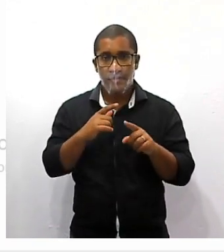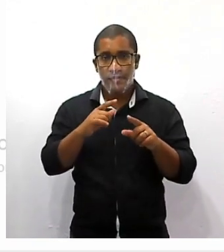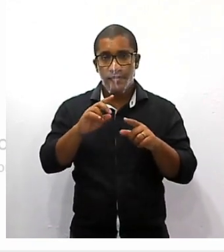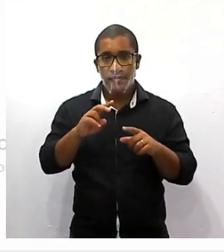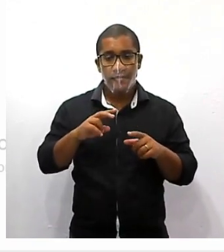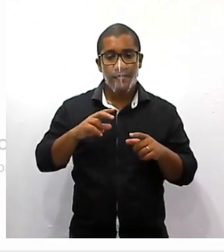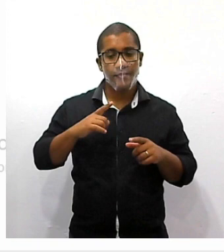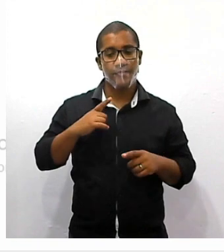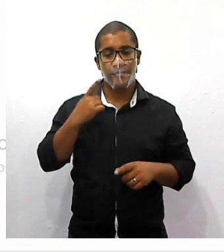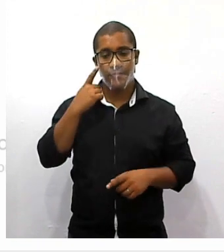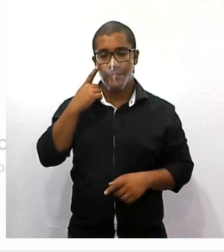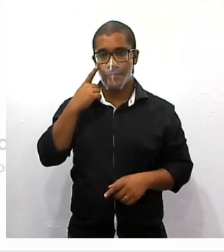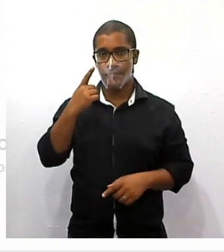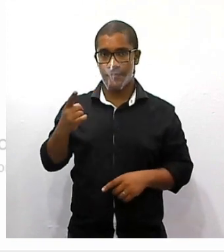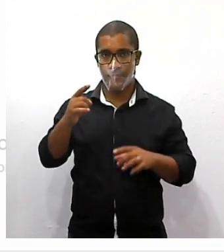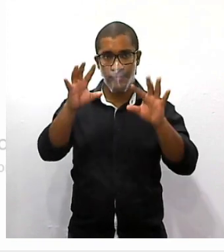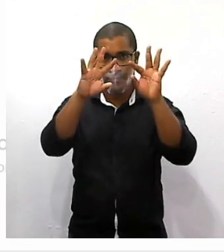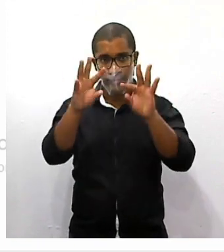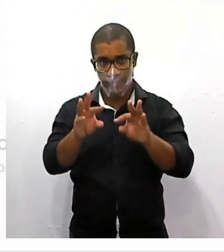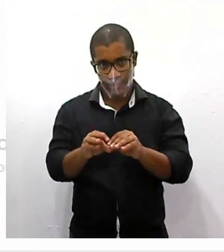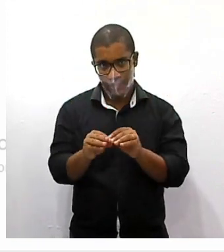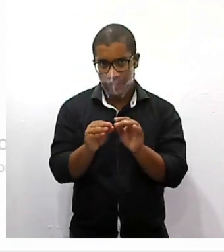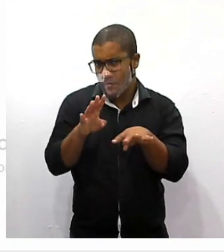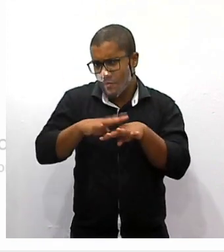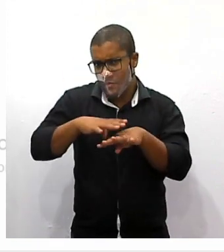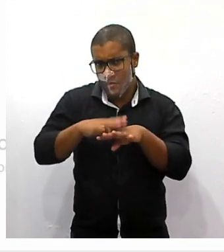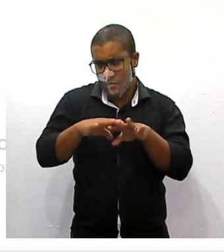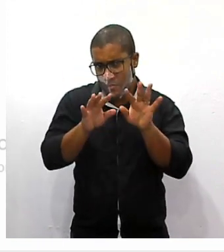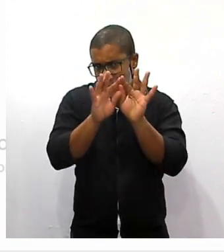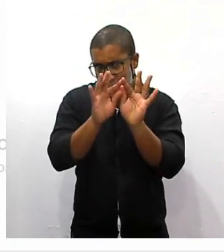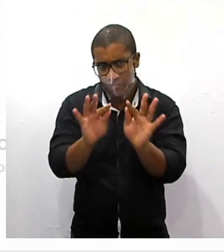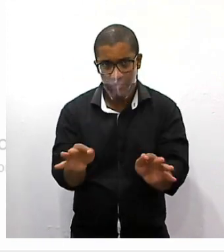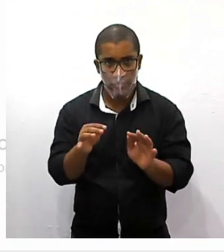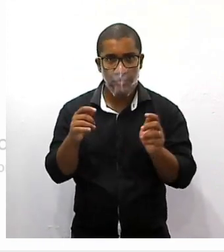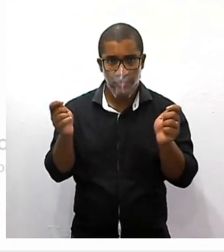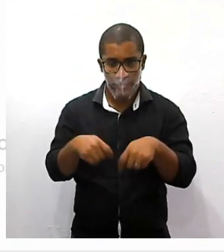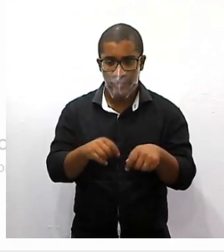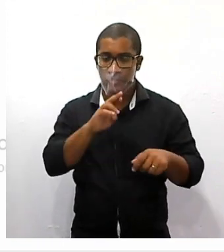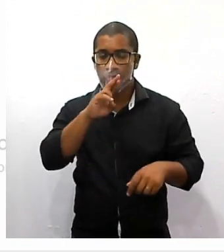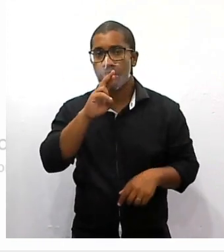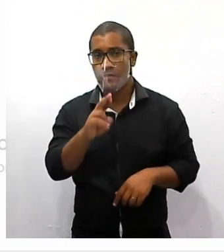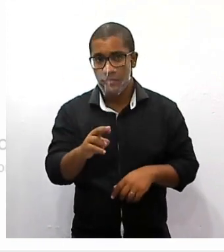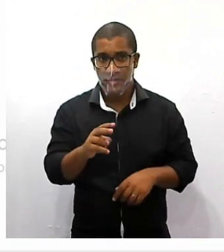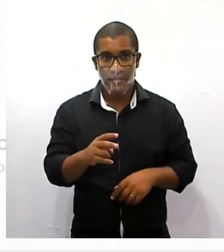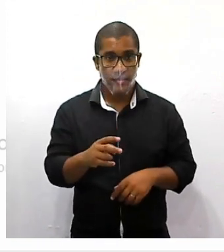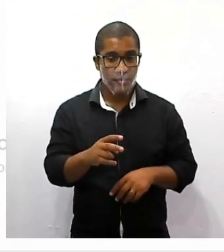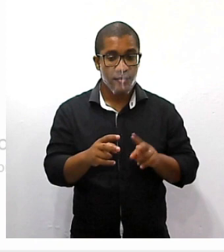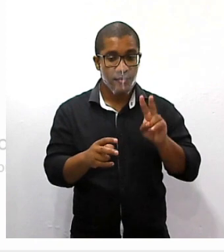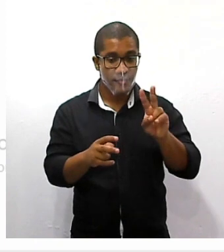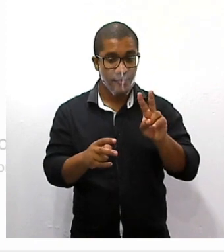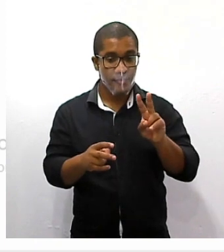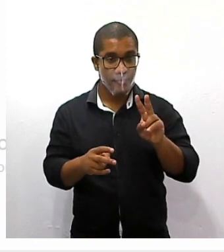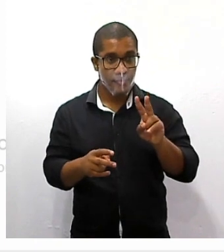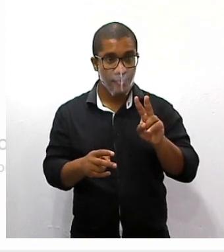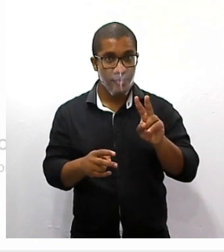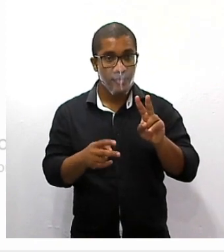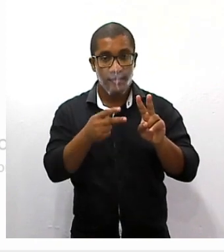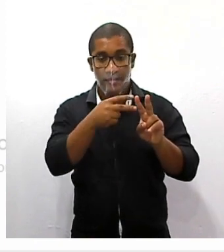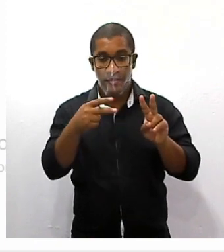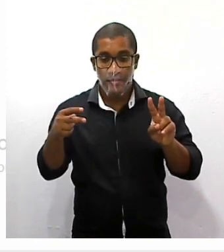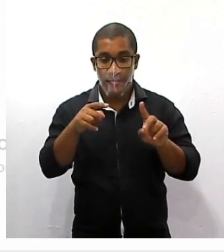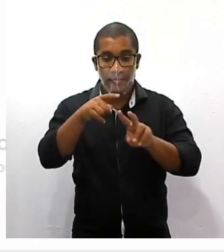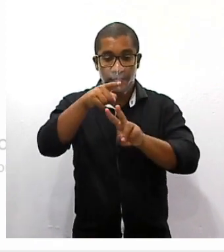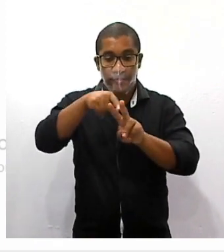e dividido por meio. Veja que é só uma expressão matemática e a gente vai ter v ao quadrado igual a raiz quadrada de